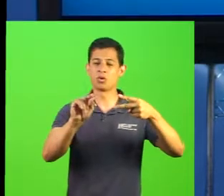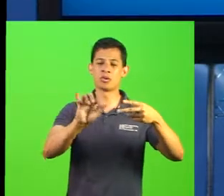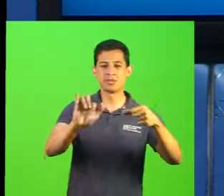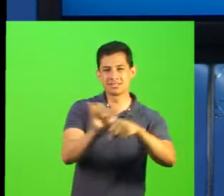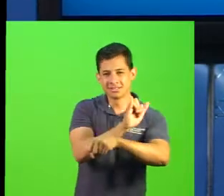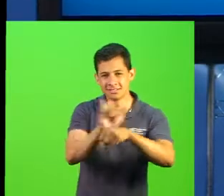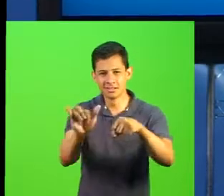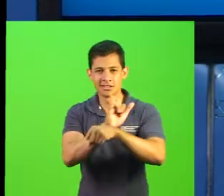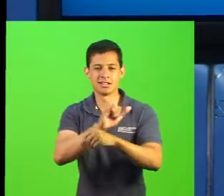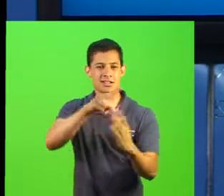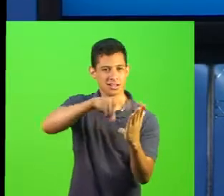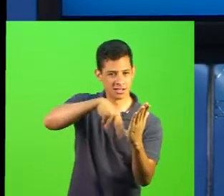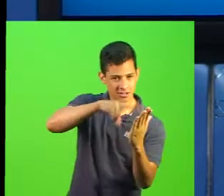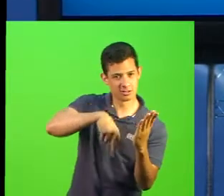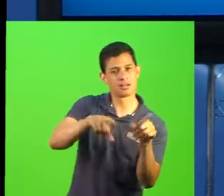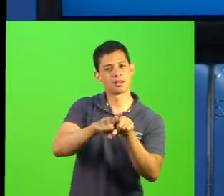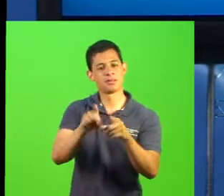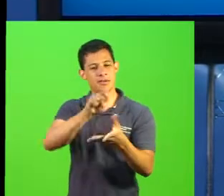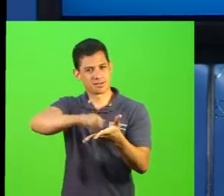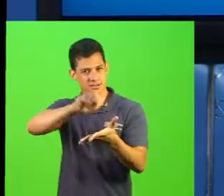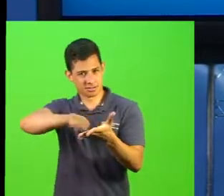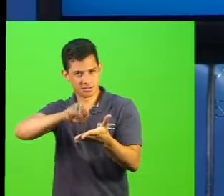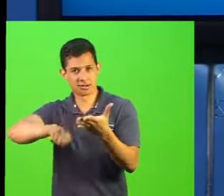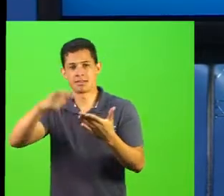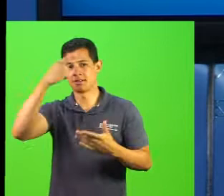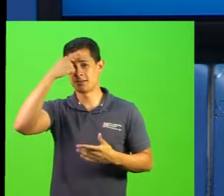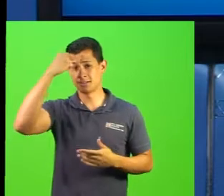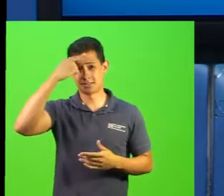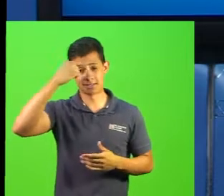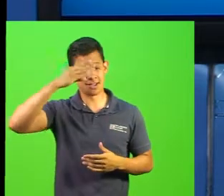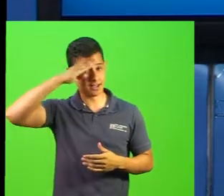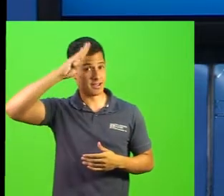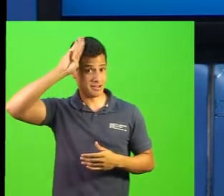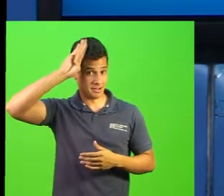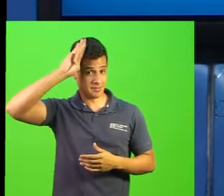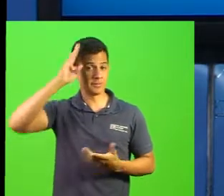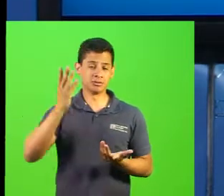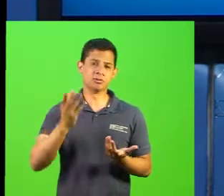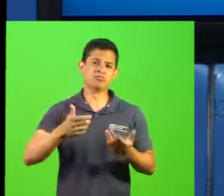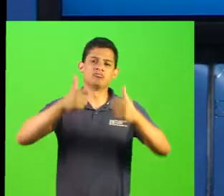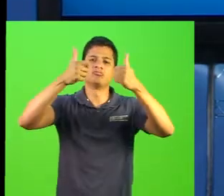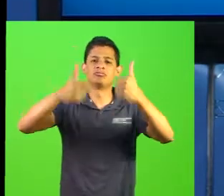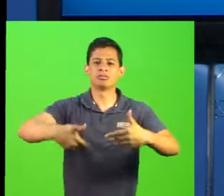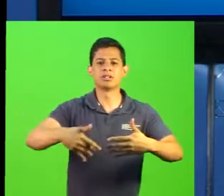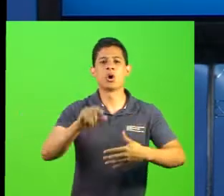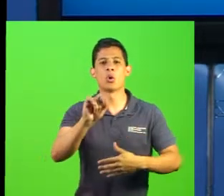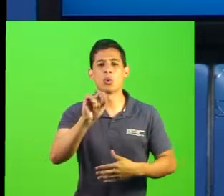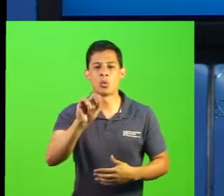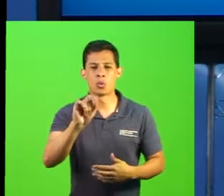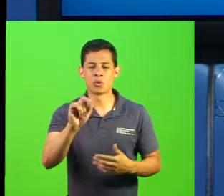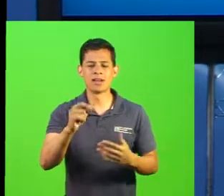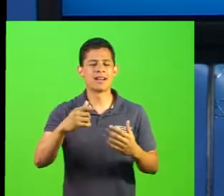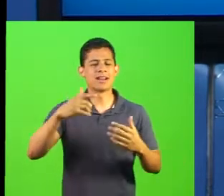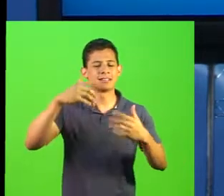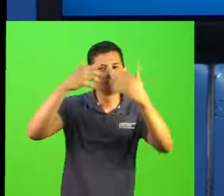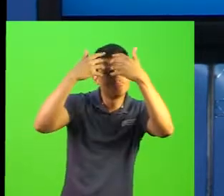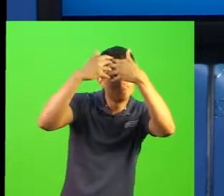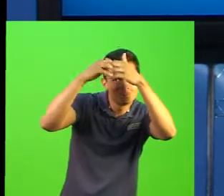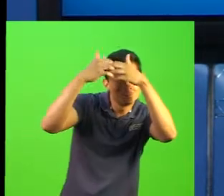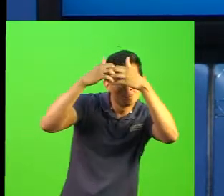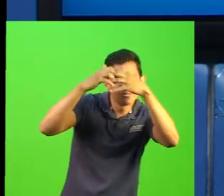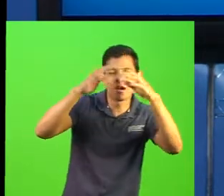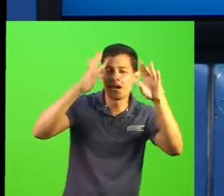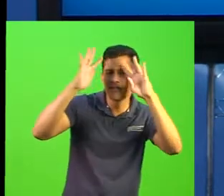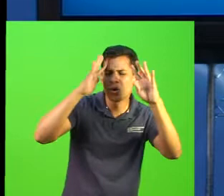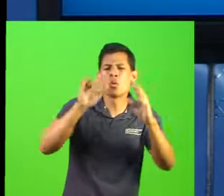segunda semana, estudaremos estratégias de leitura e escrita de textos acadêmicos. Então, vamos refletir um